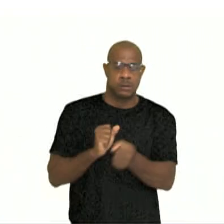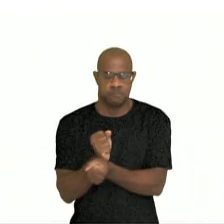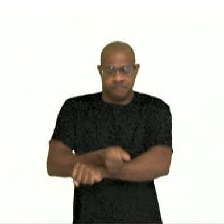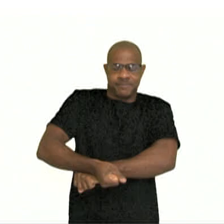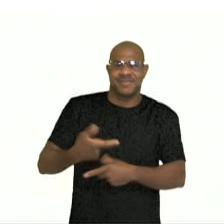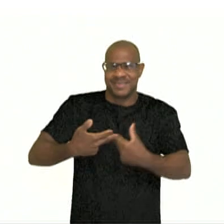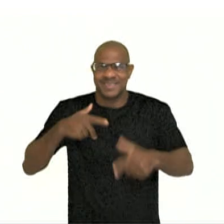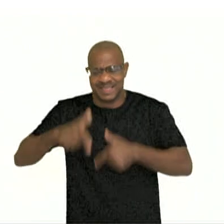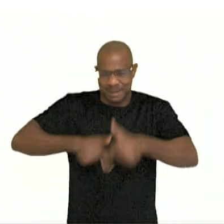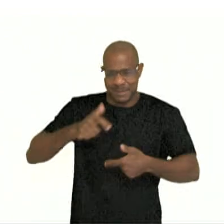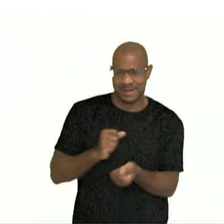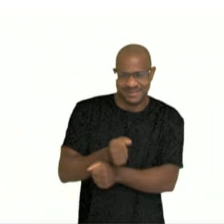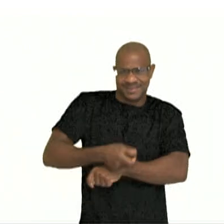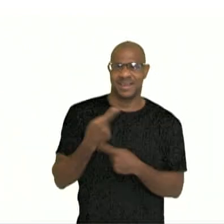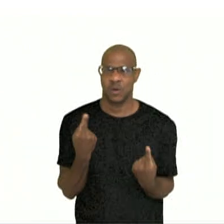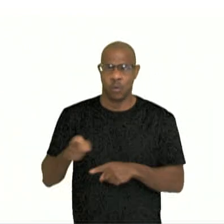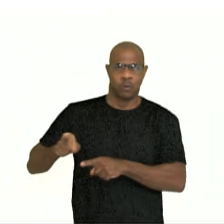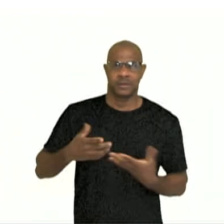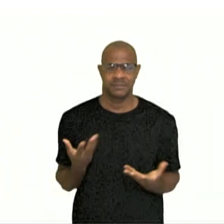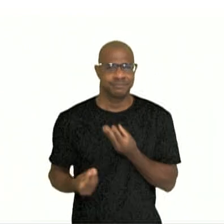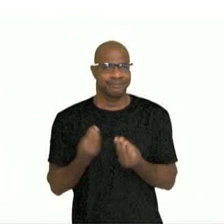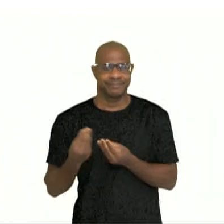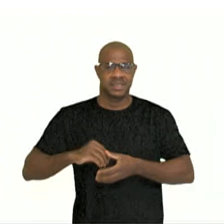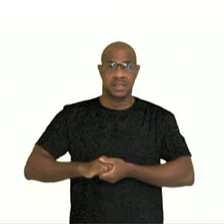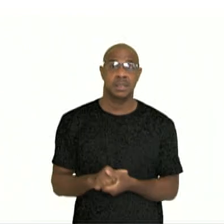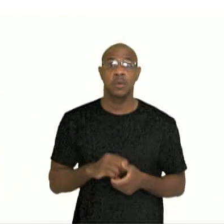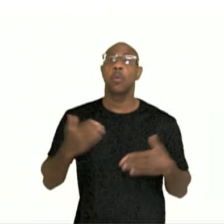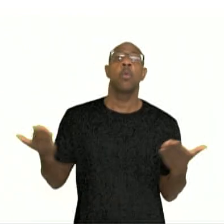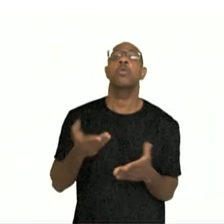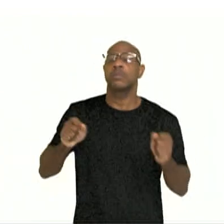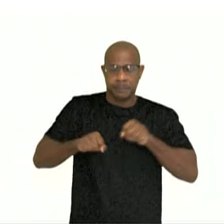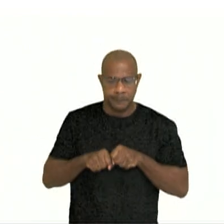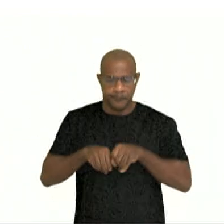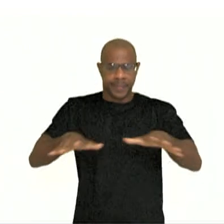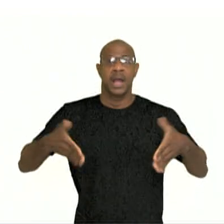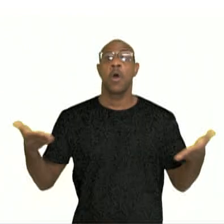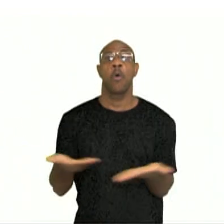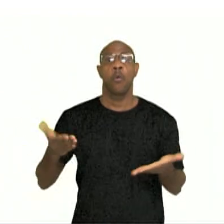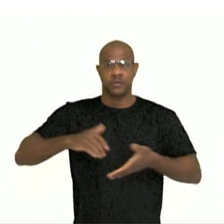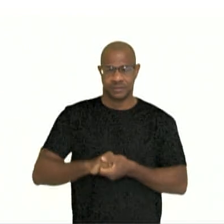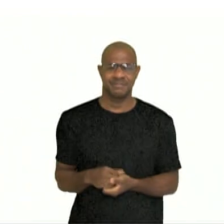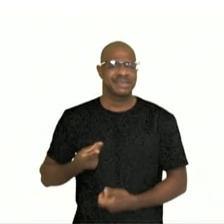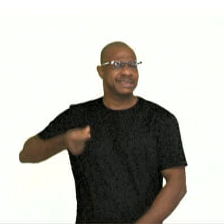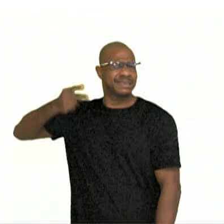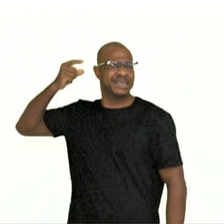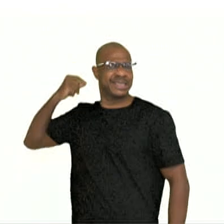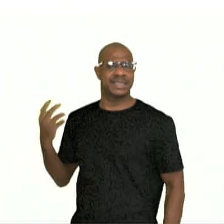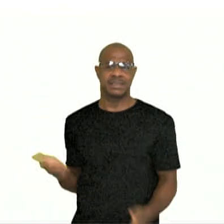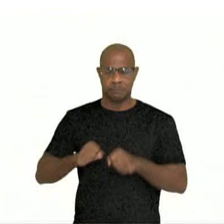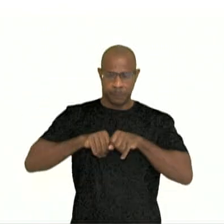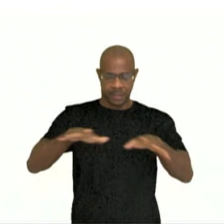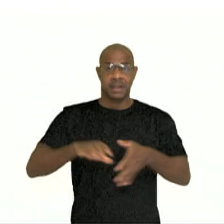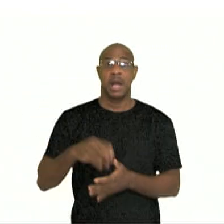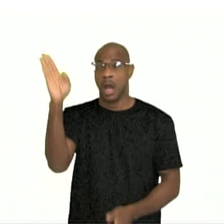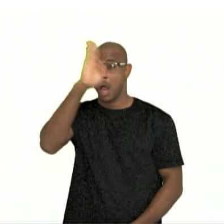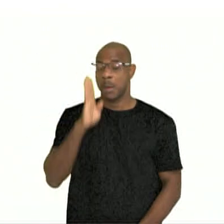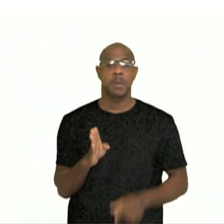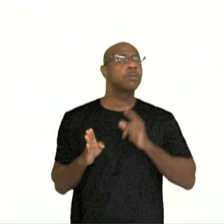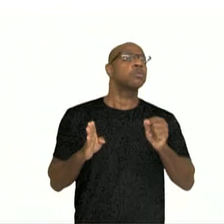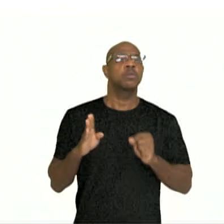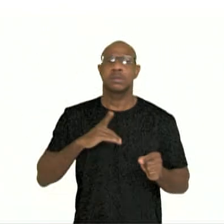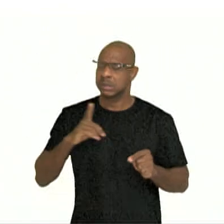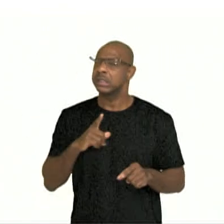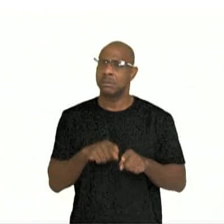questão do trabalho escravo ainda se perpetuou, tá, pelas épocas. Inclusive no Brasil a gente tem dados